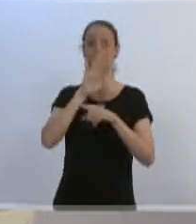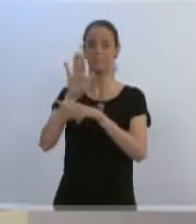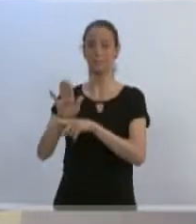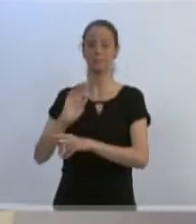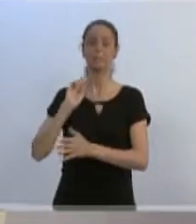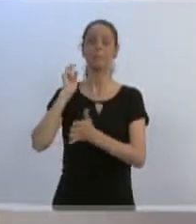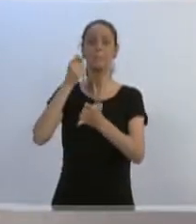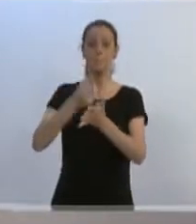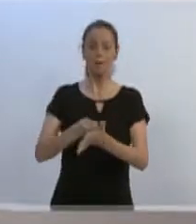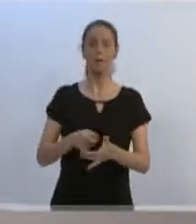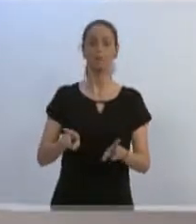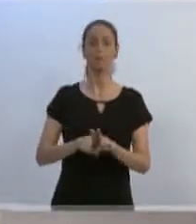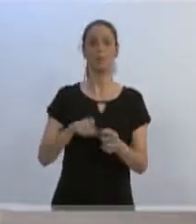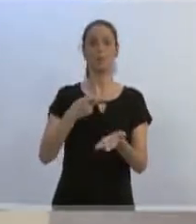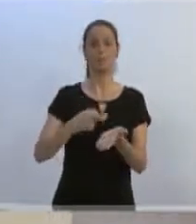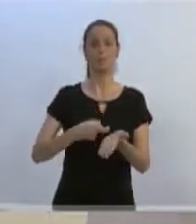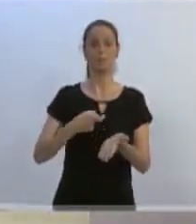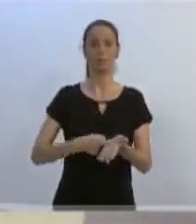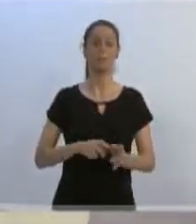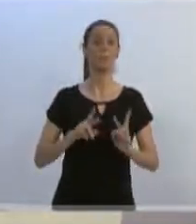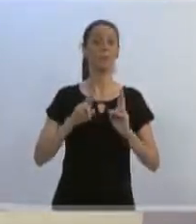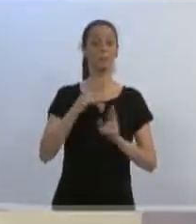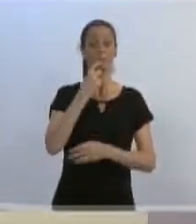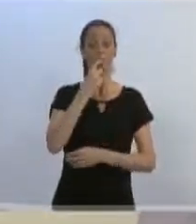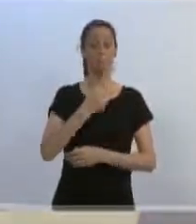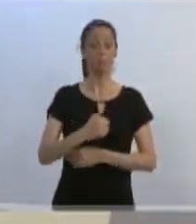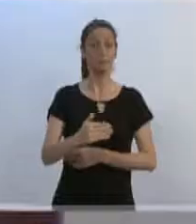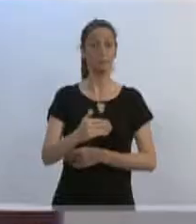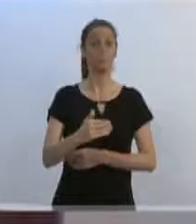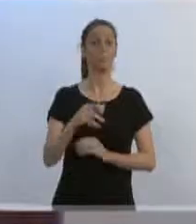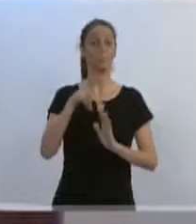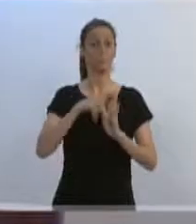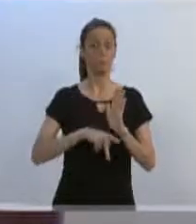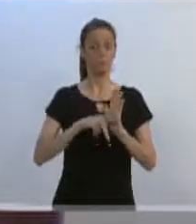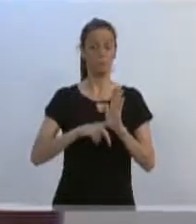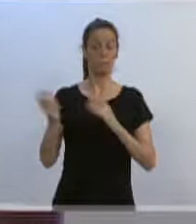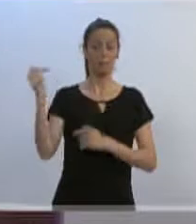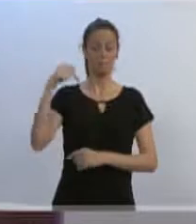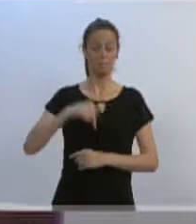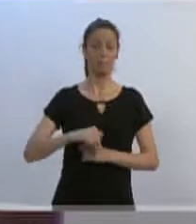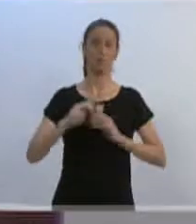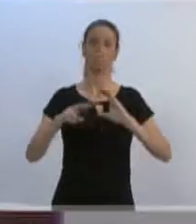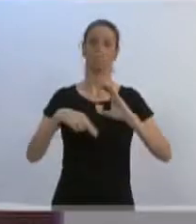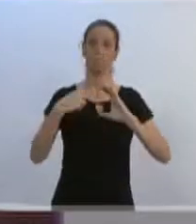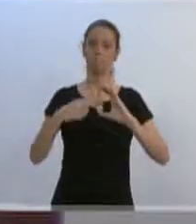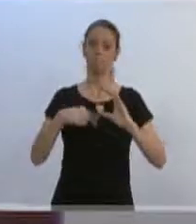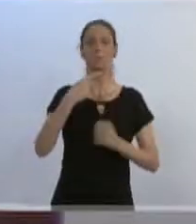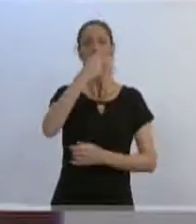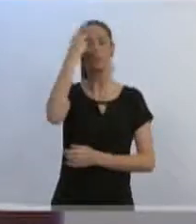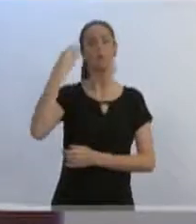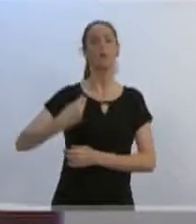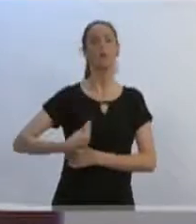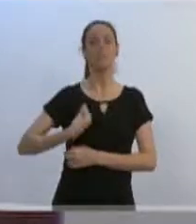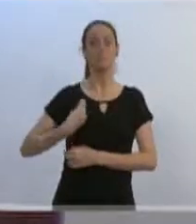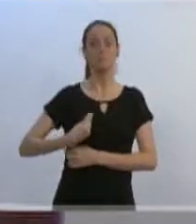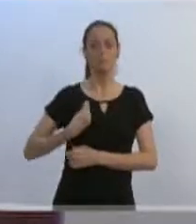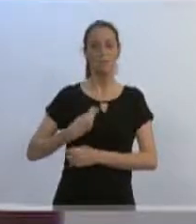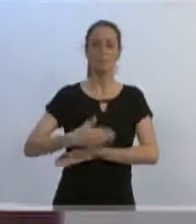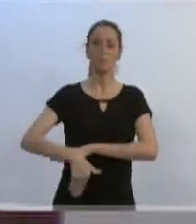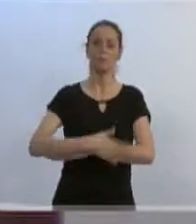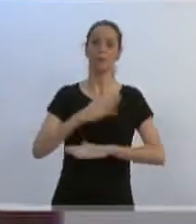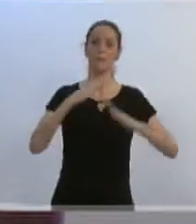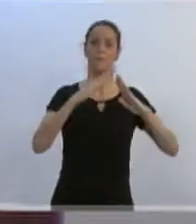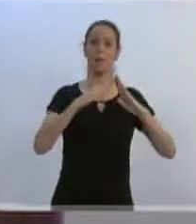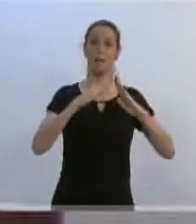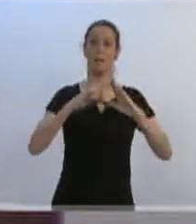vip espero que em breve esse projeto vem a nossa casa para que realmente aqueles moradores das placas amarela